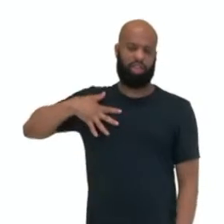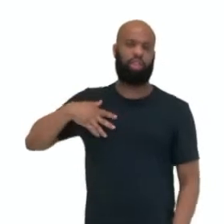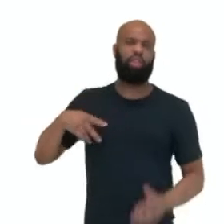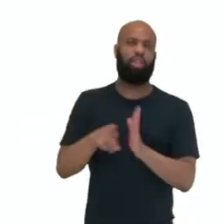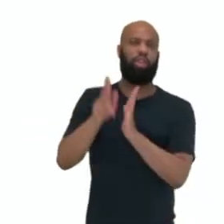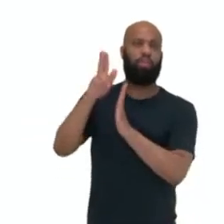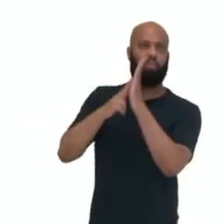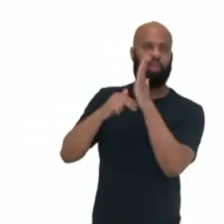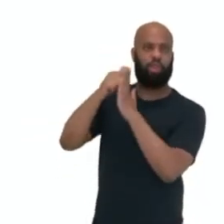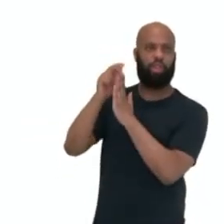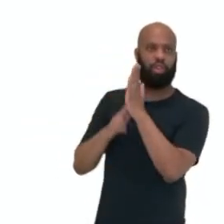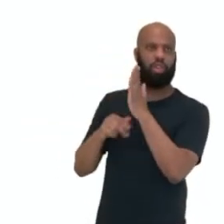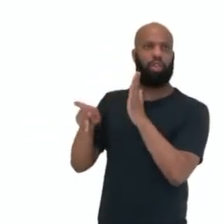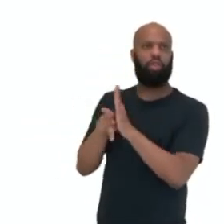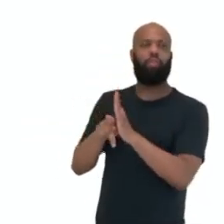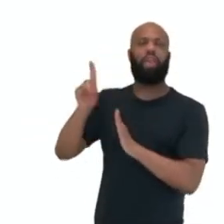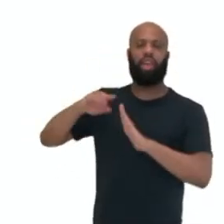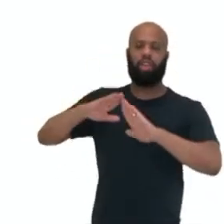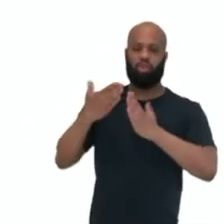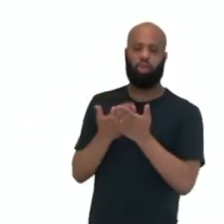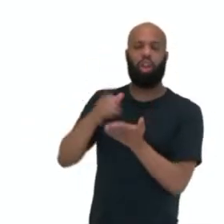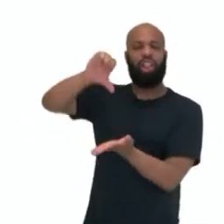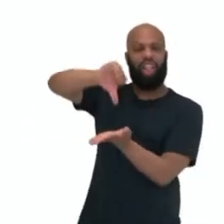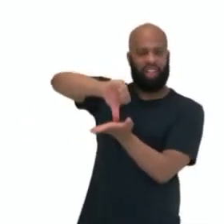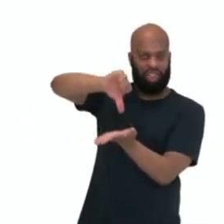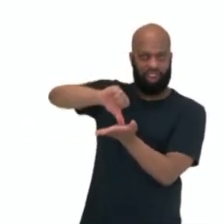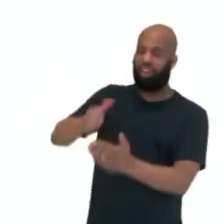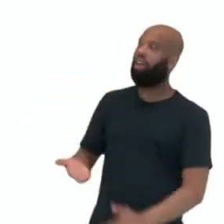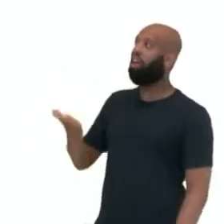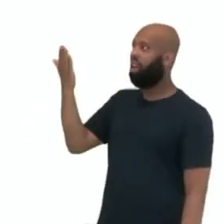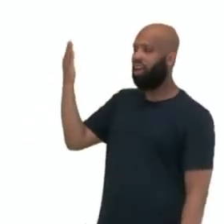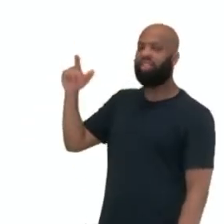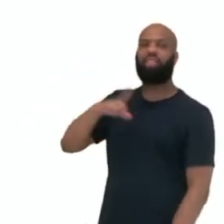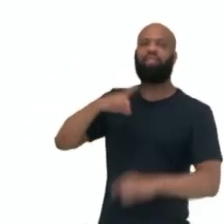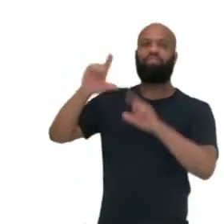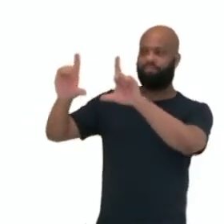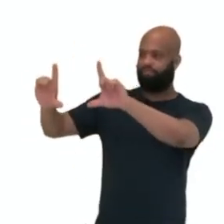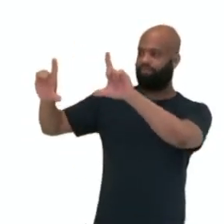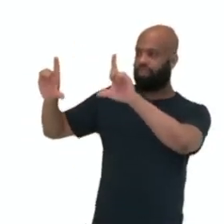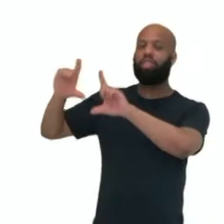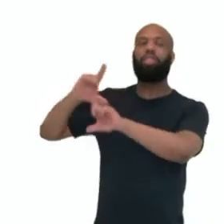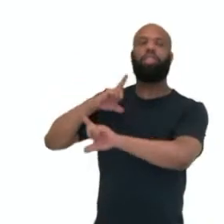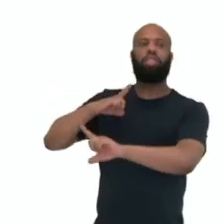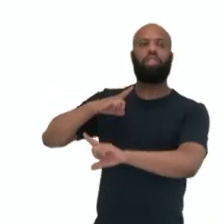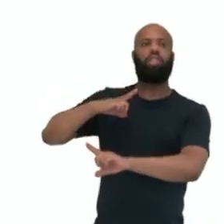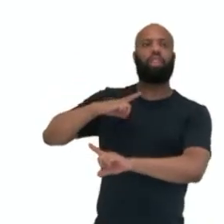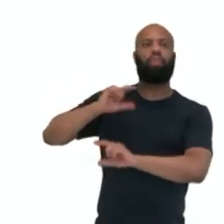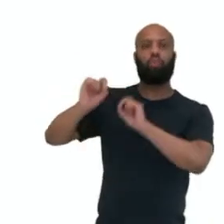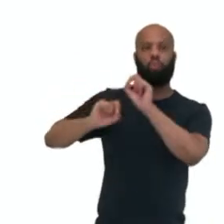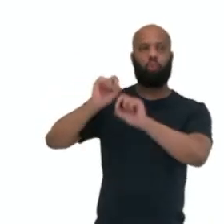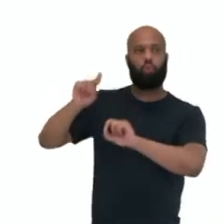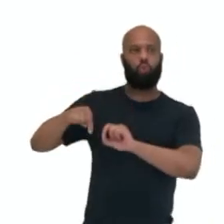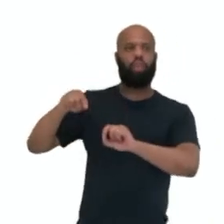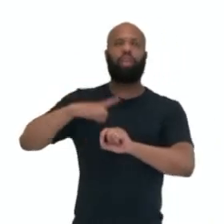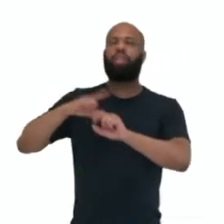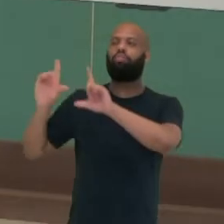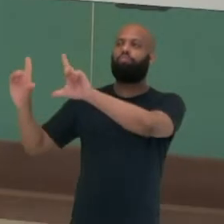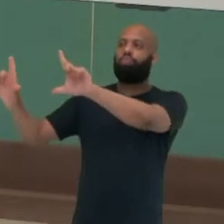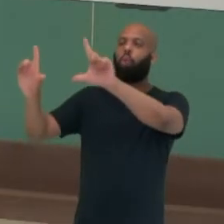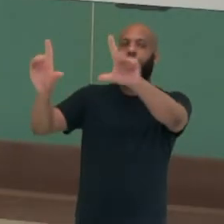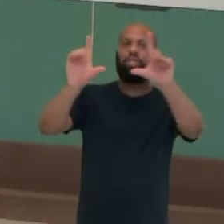A Escola de Atenas, de Rafael Sanzio, essa obra que está presente, está nas